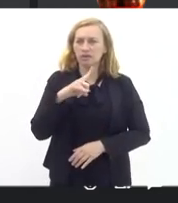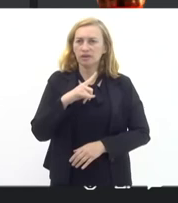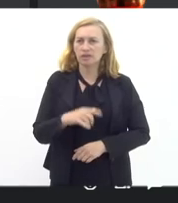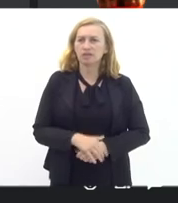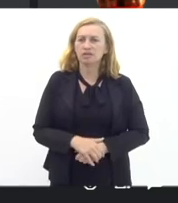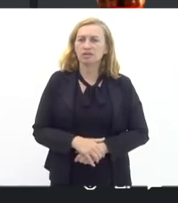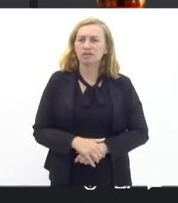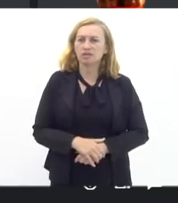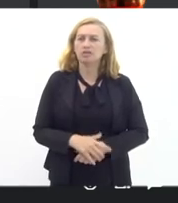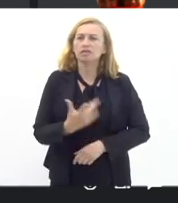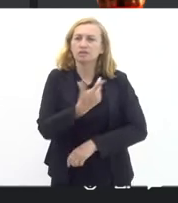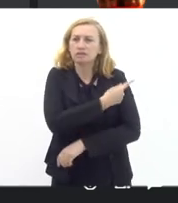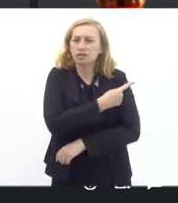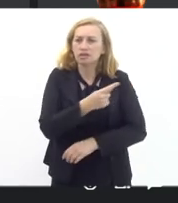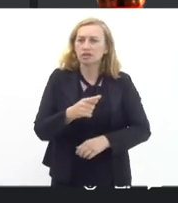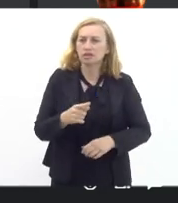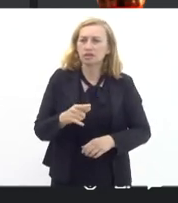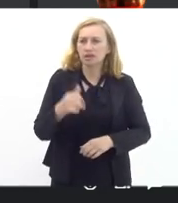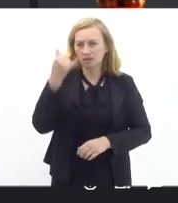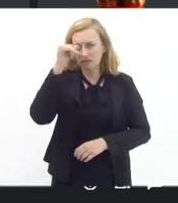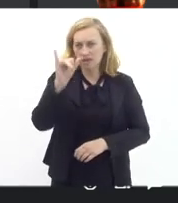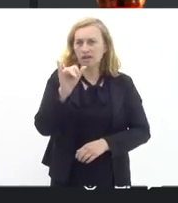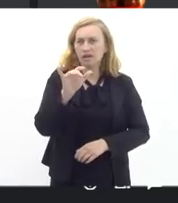e as vacinas que previnem a FeLV.